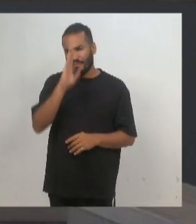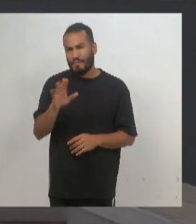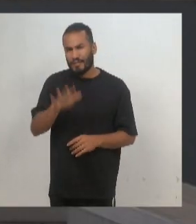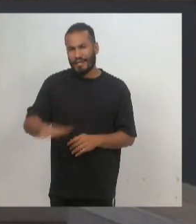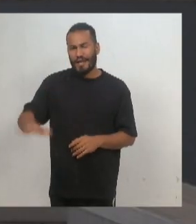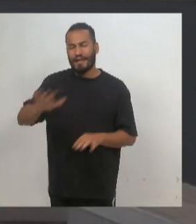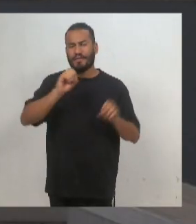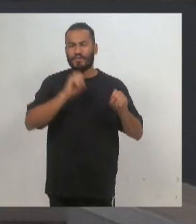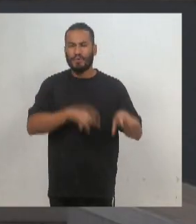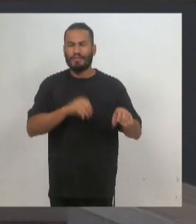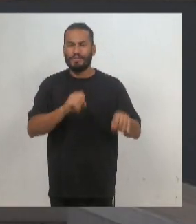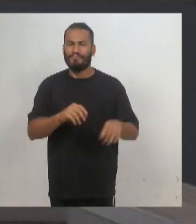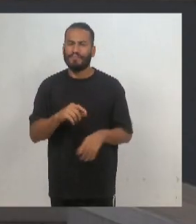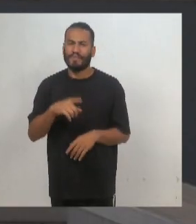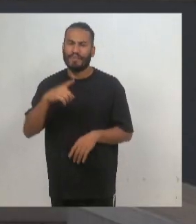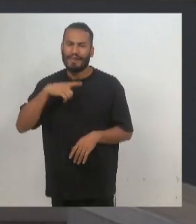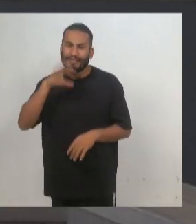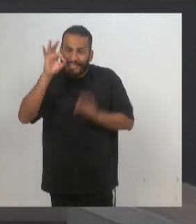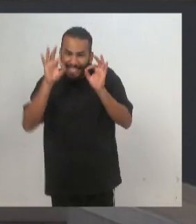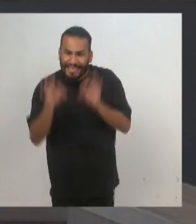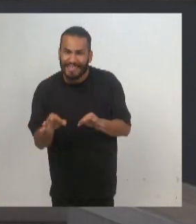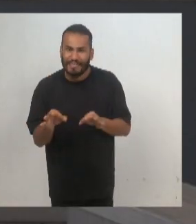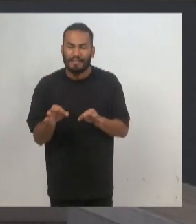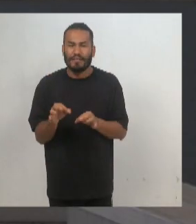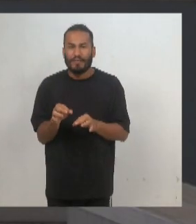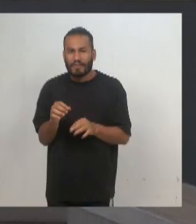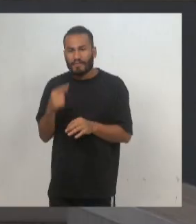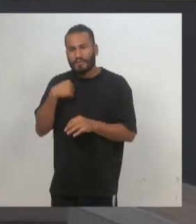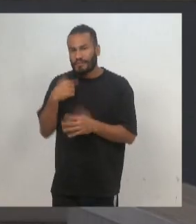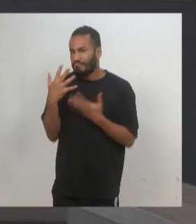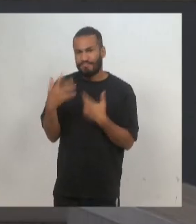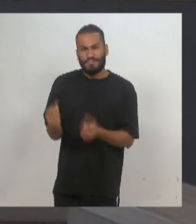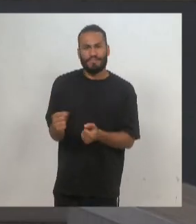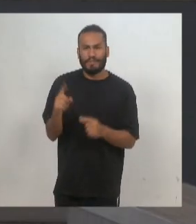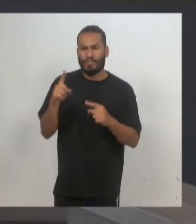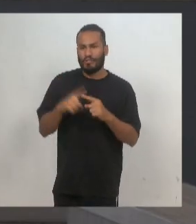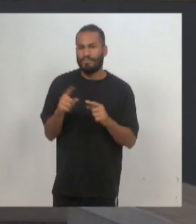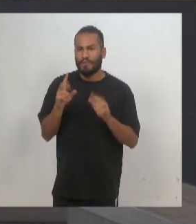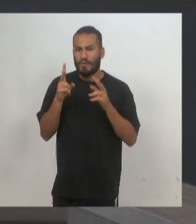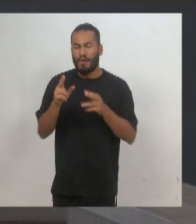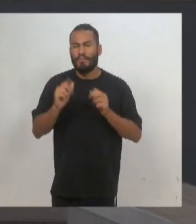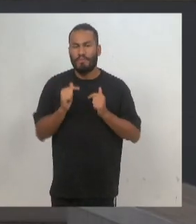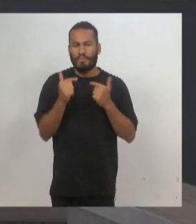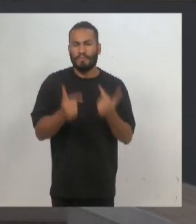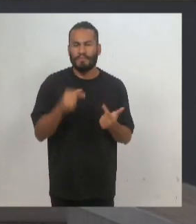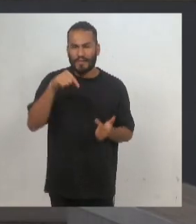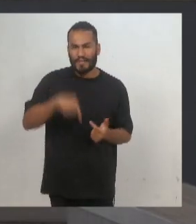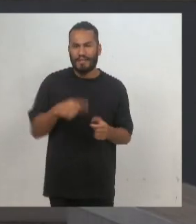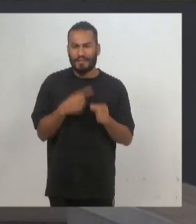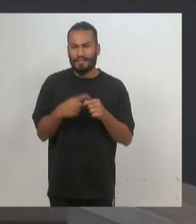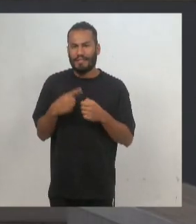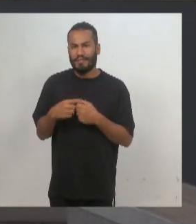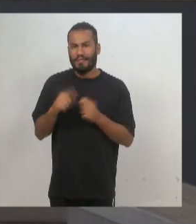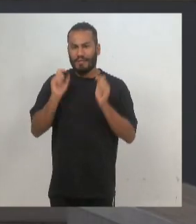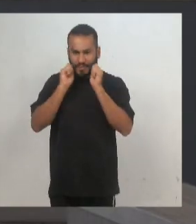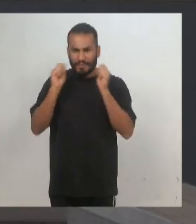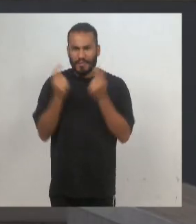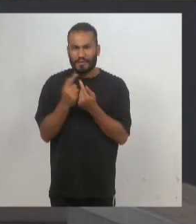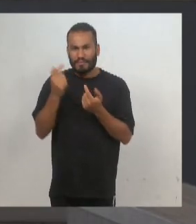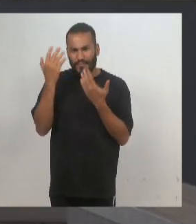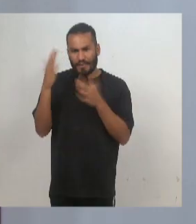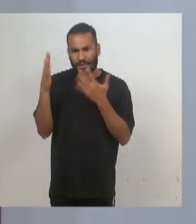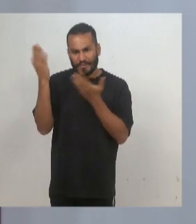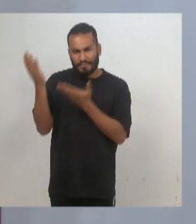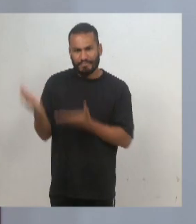da educação. Então, tenho certeza que Vossa Excelência também repudia esse tipo de atitude que houve aí, aqui no nosso estado, na Assembleia Legislativa.